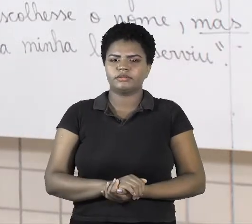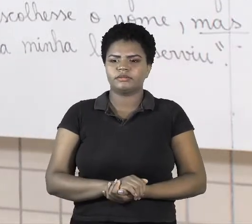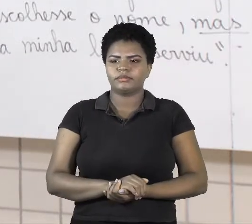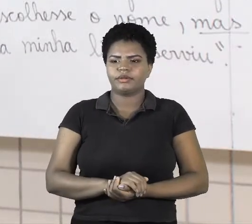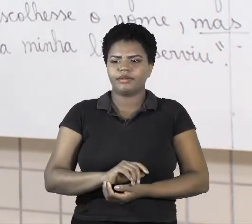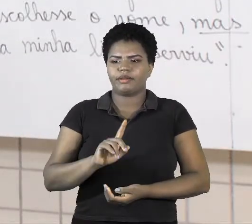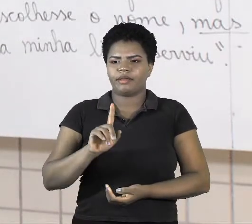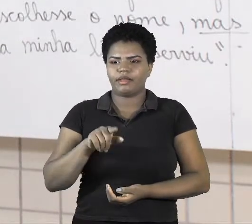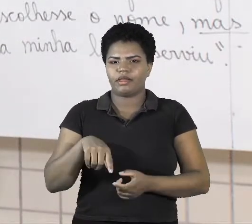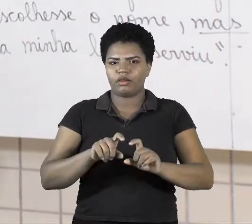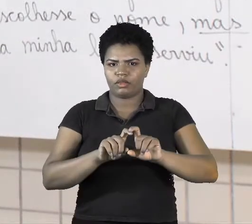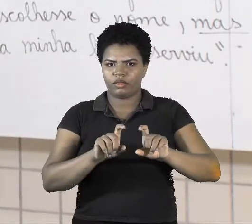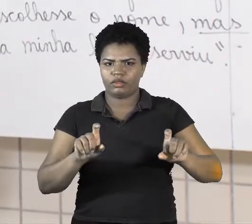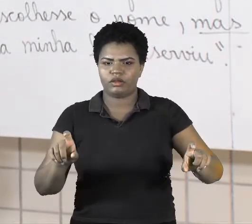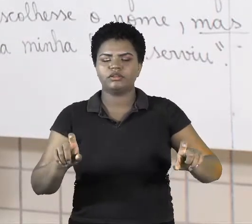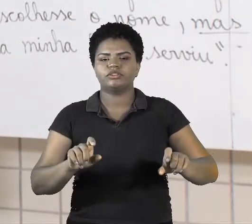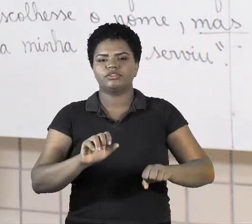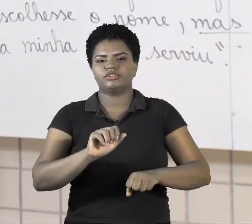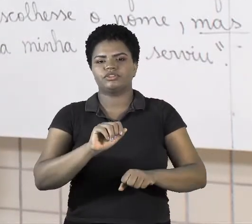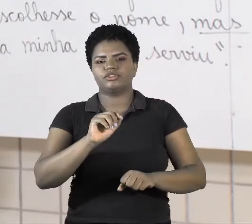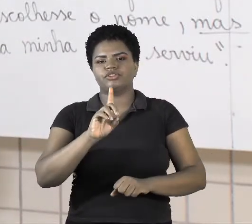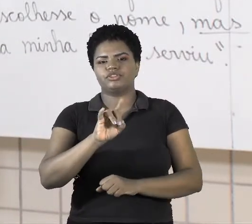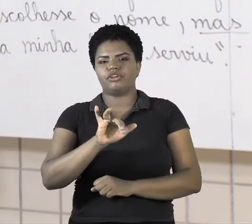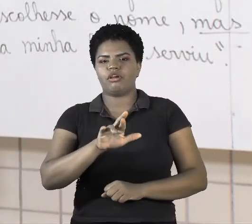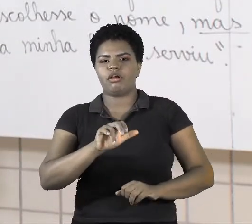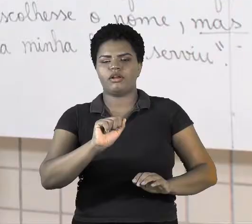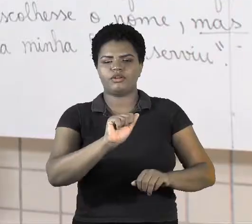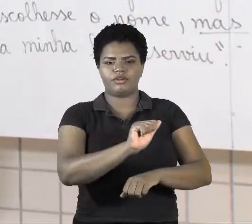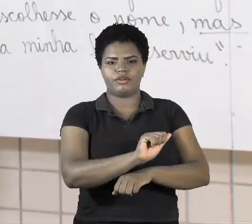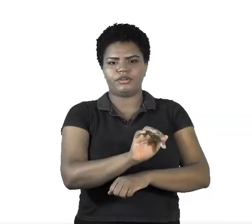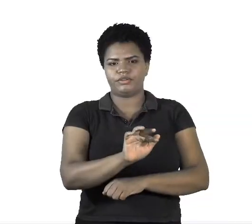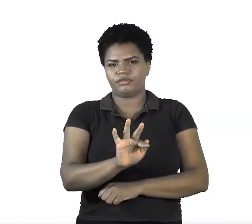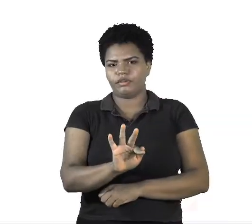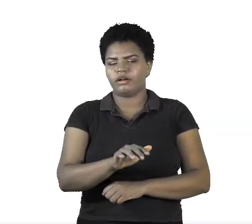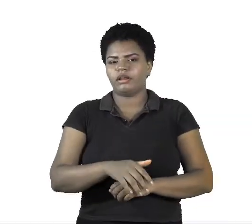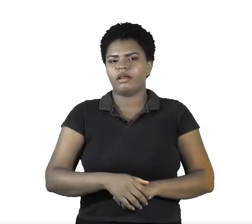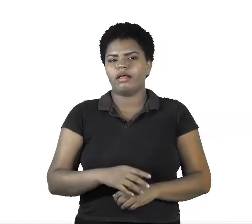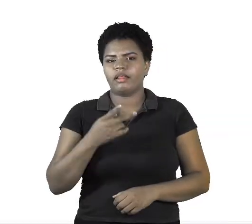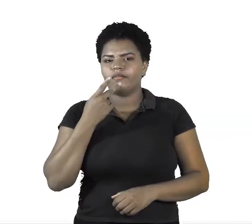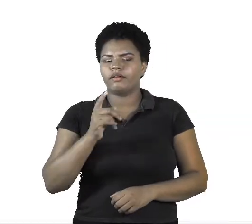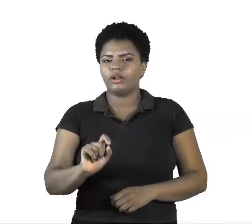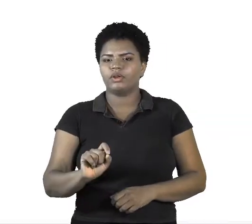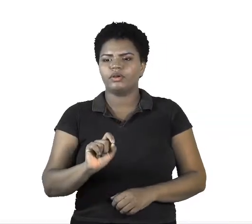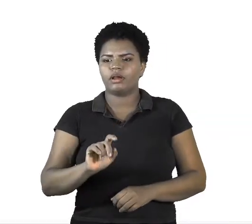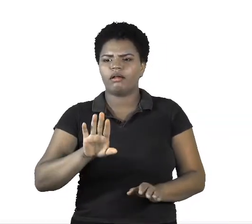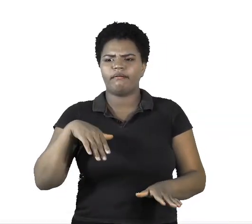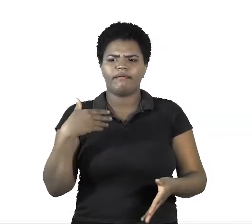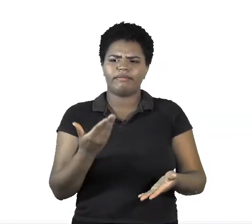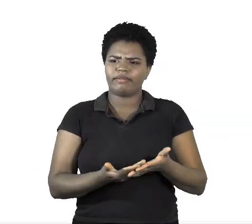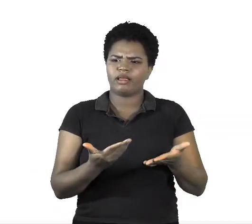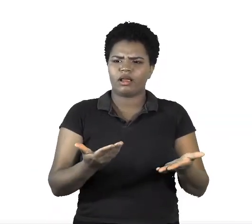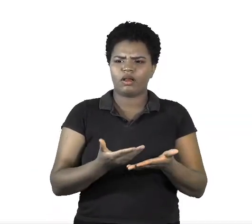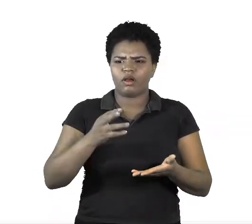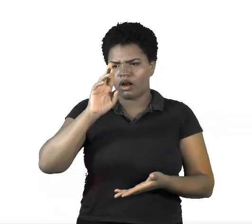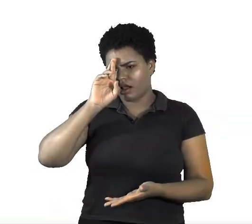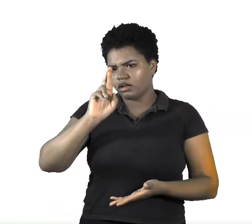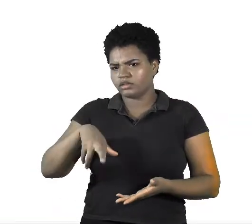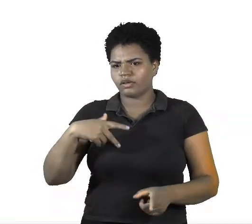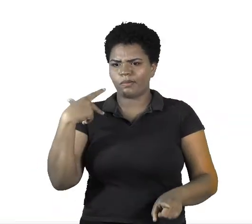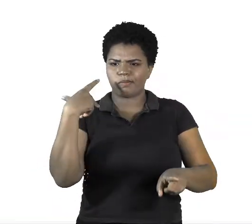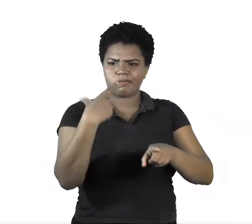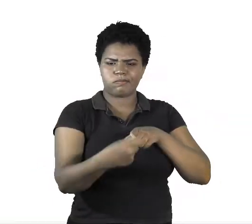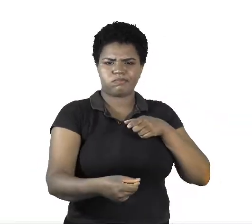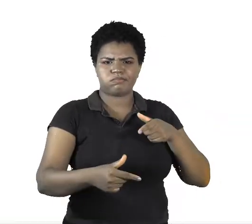um trecho lá do diário de Anne Frank, que ela diz o seguinte: até agora a razão vem ganhando a batalha,